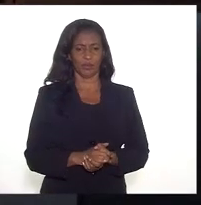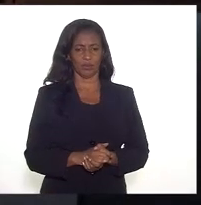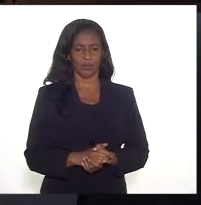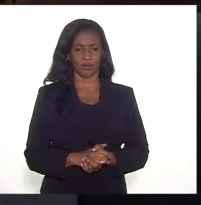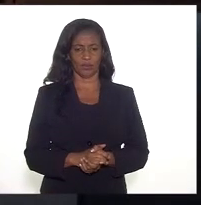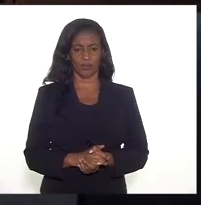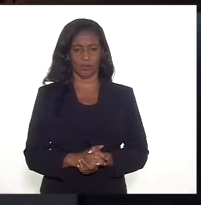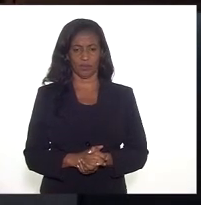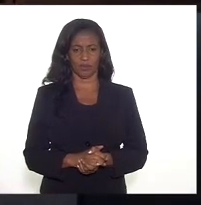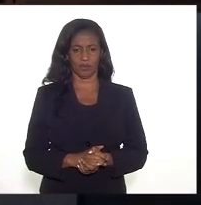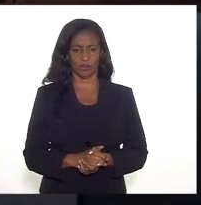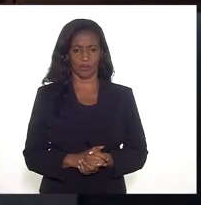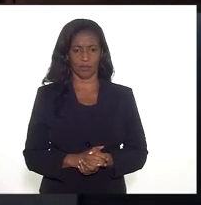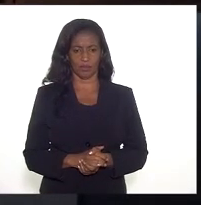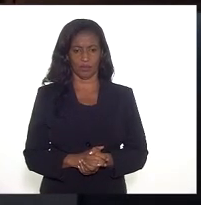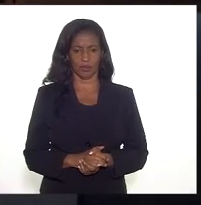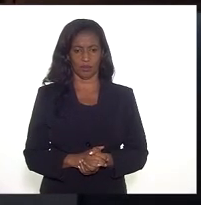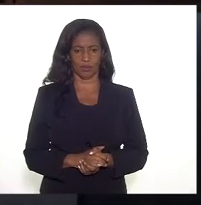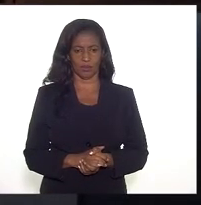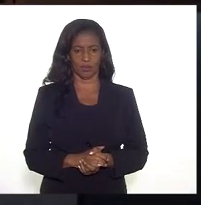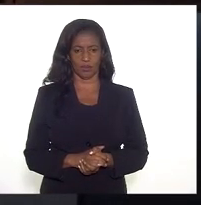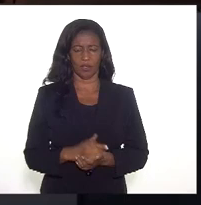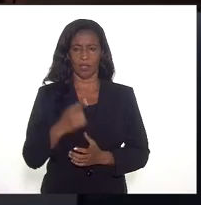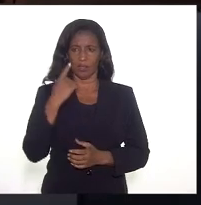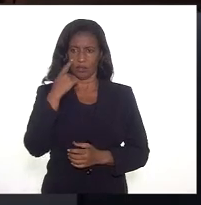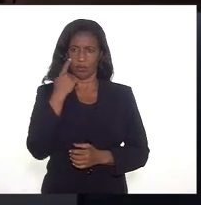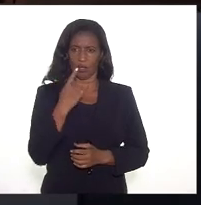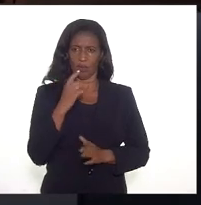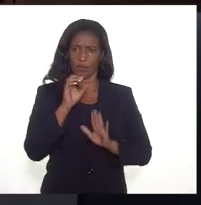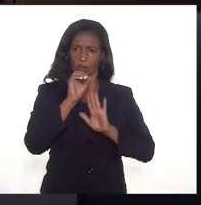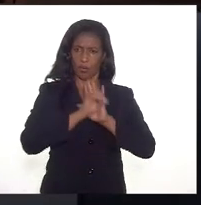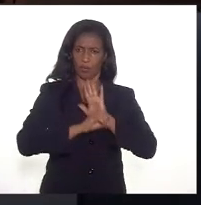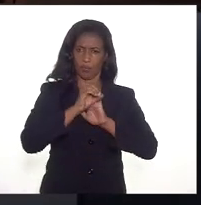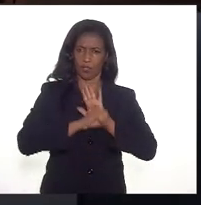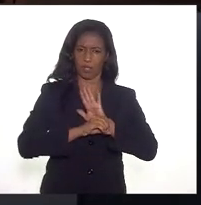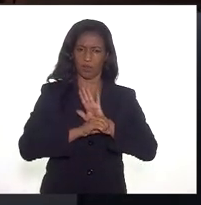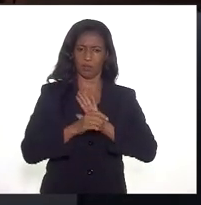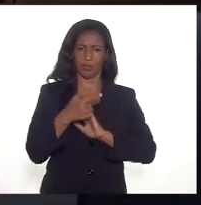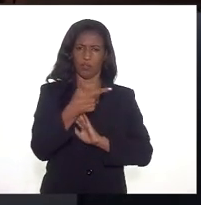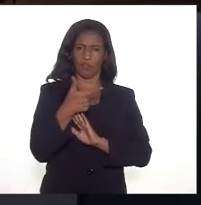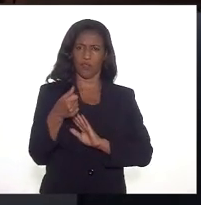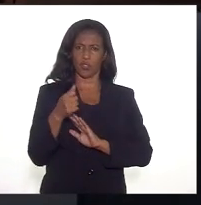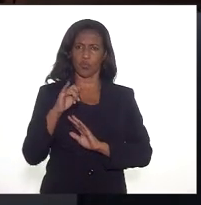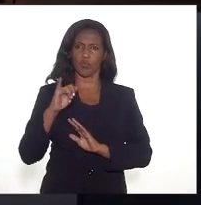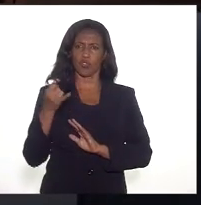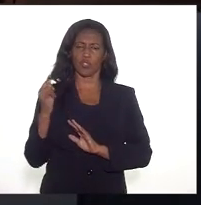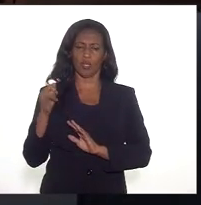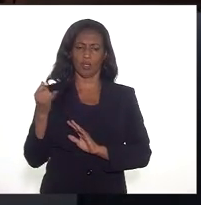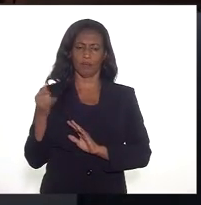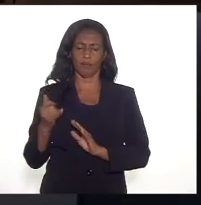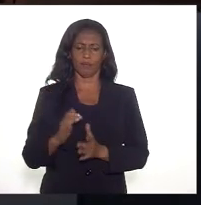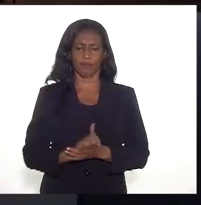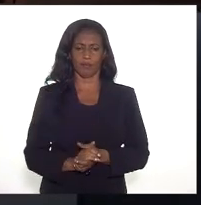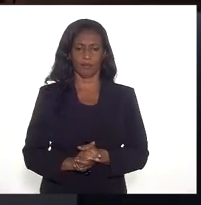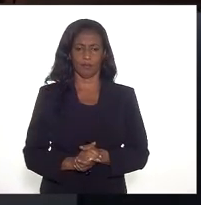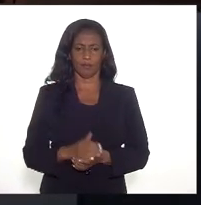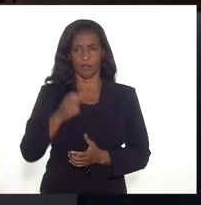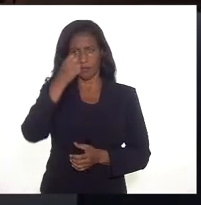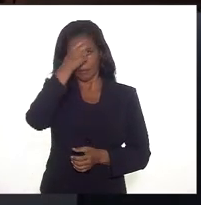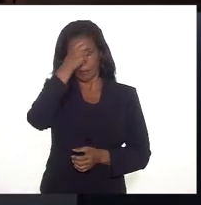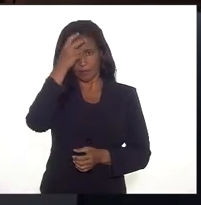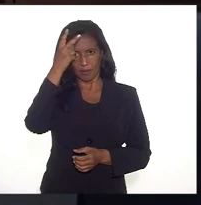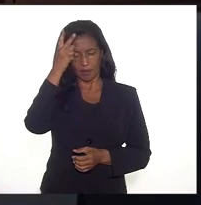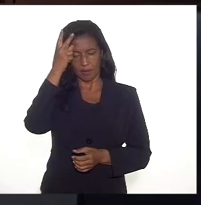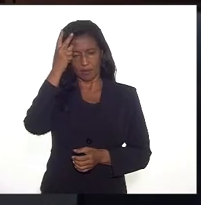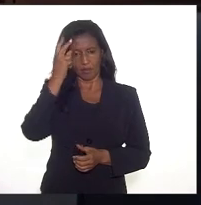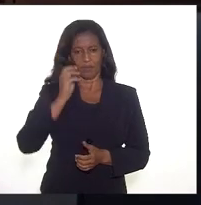Eu já fiz chegar a Vossa Excelência aí o ofício que saiu no dia 21 de janeiro para o prefeito Eduardo